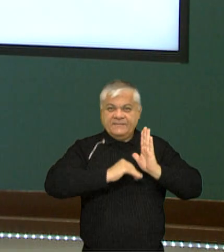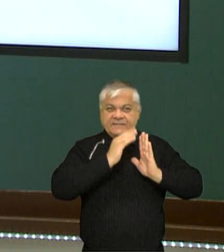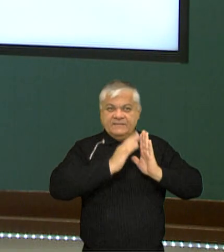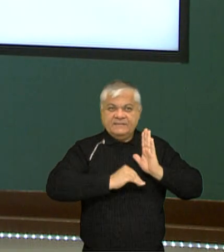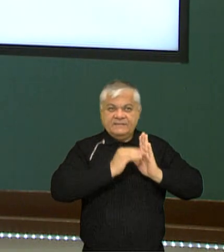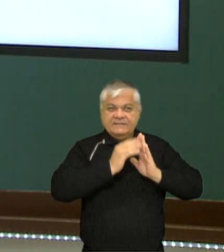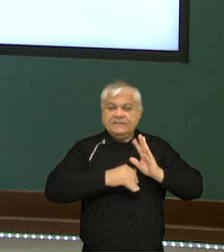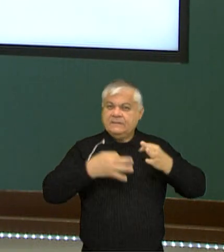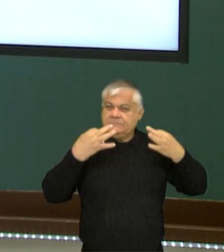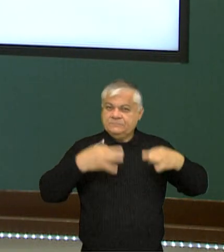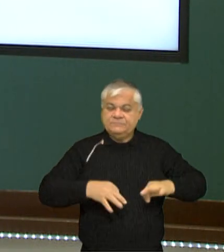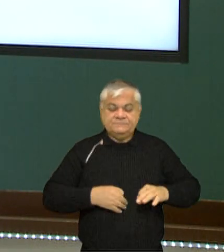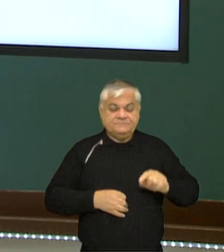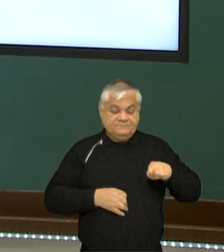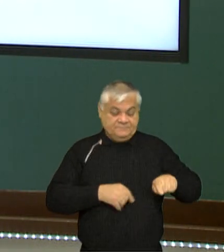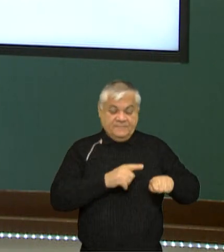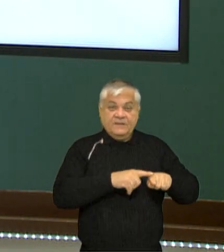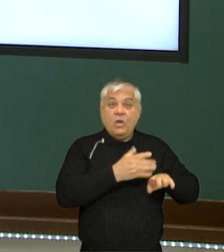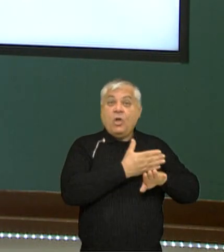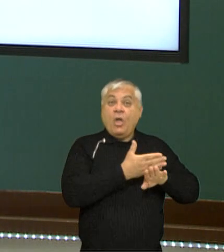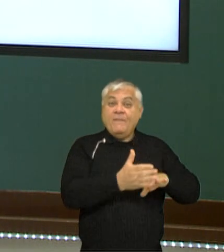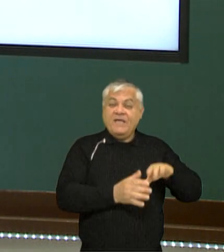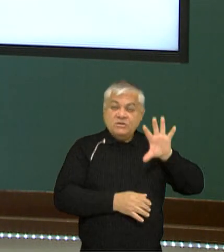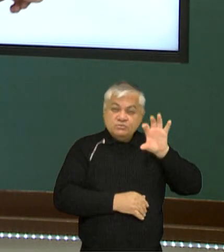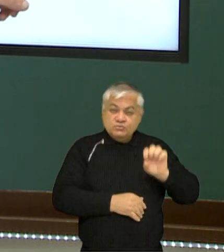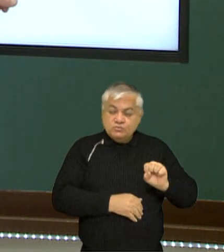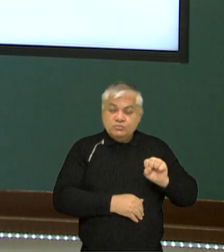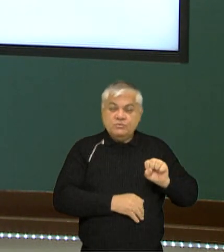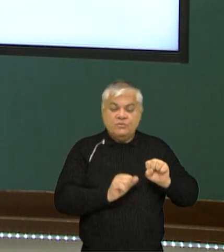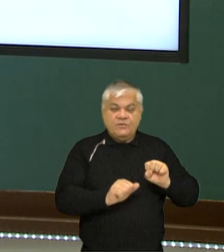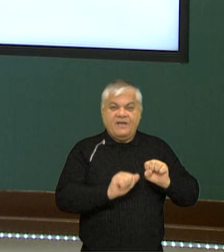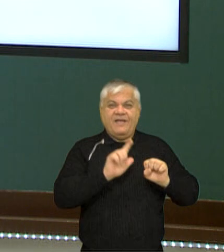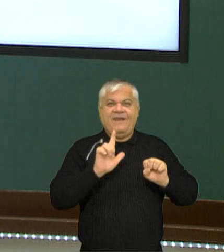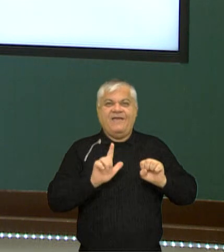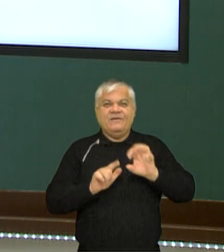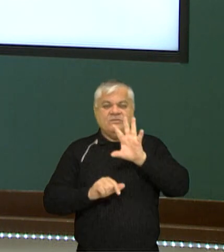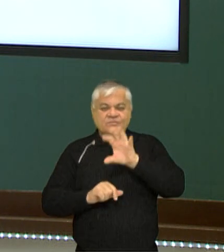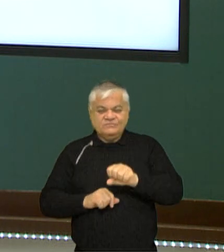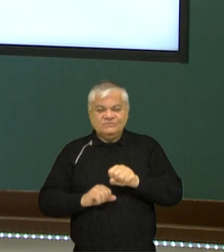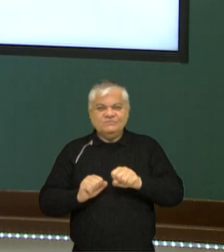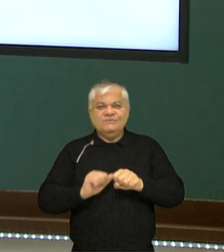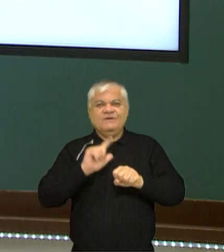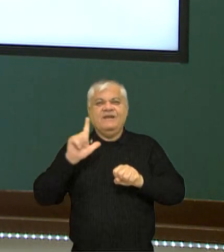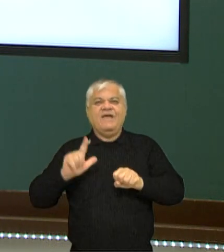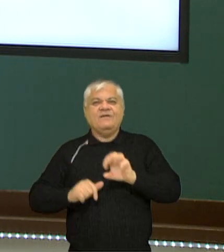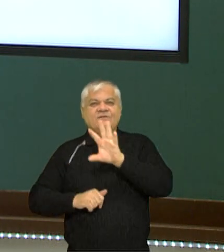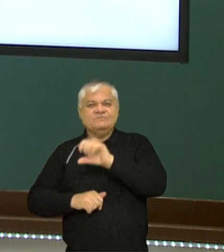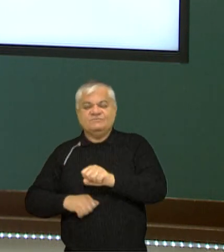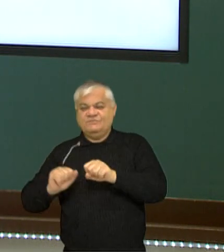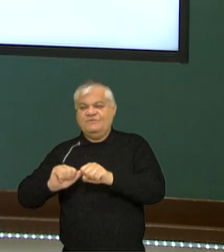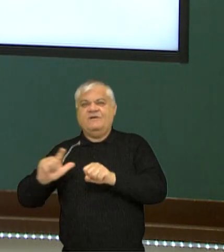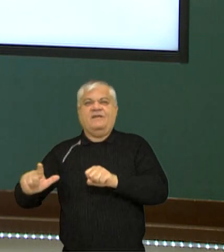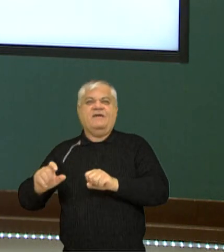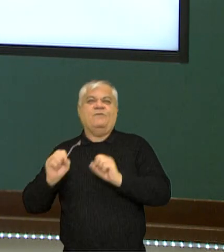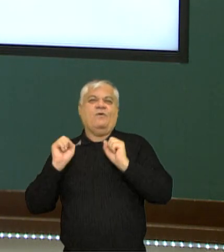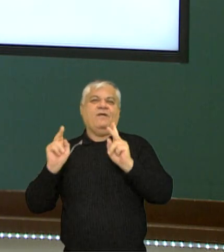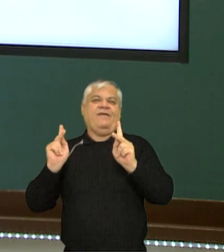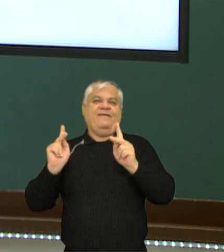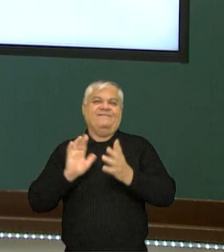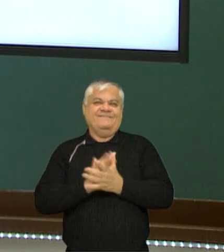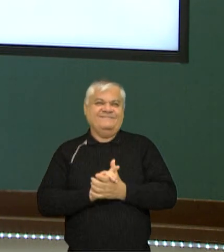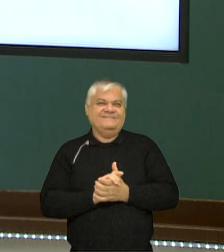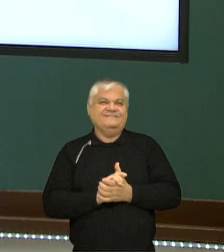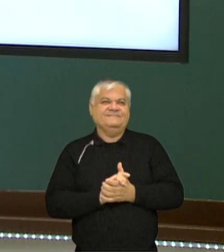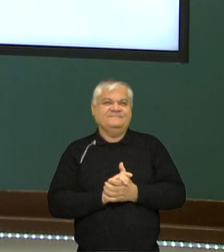bem certinho. A do canto direito vai ser clara. Então, você sempre tem que ir pintando um quadrado, pula uma casa,